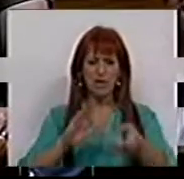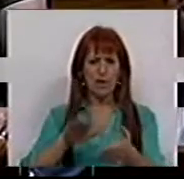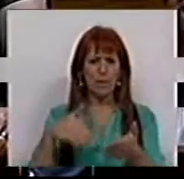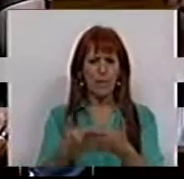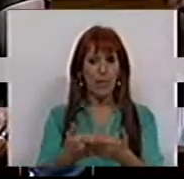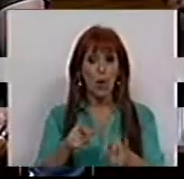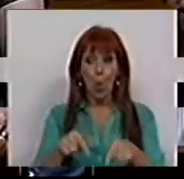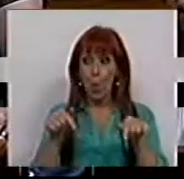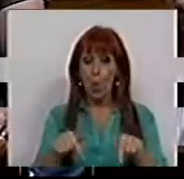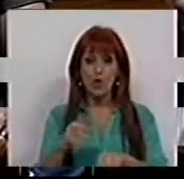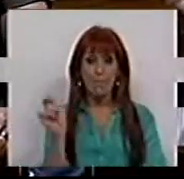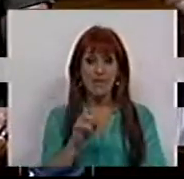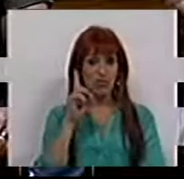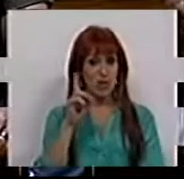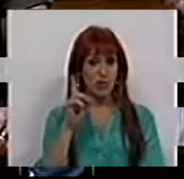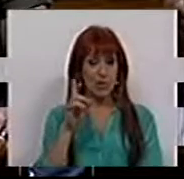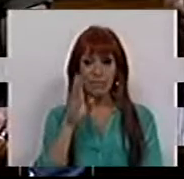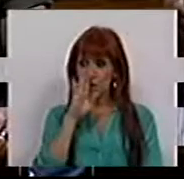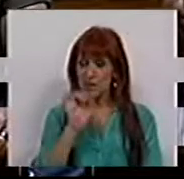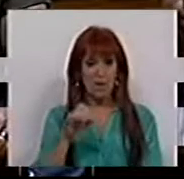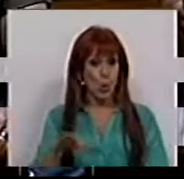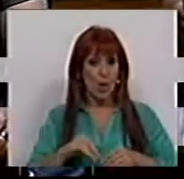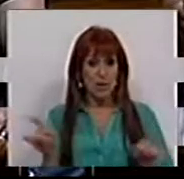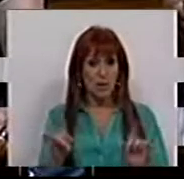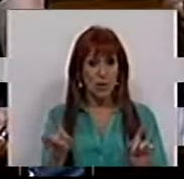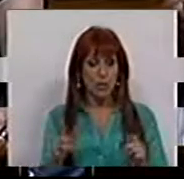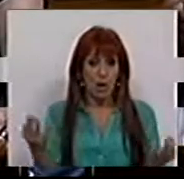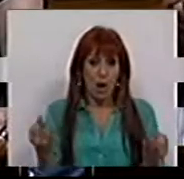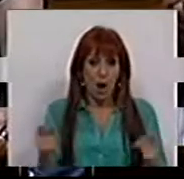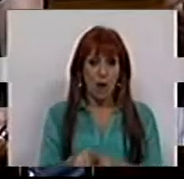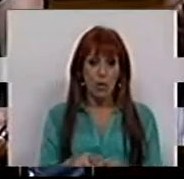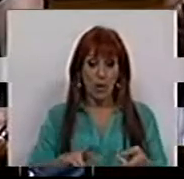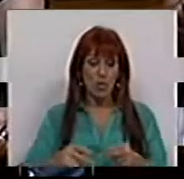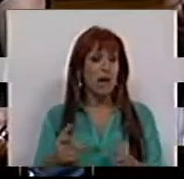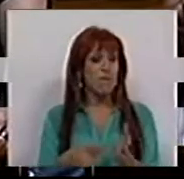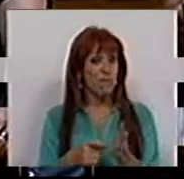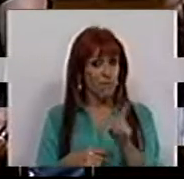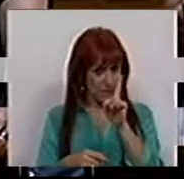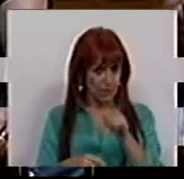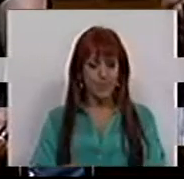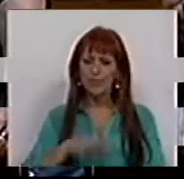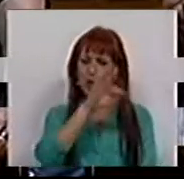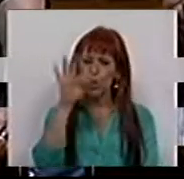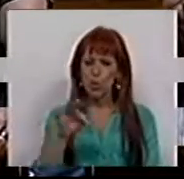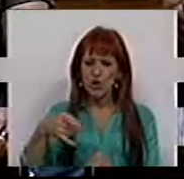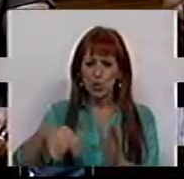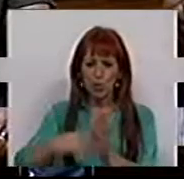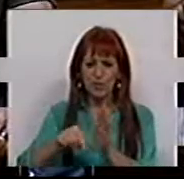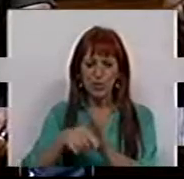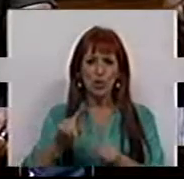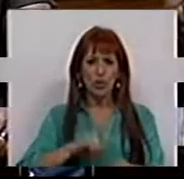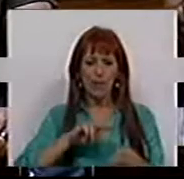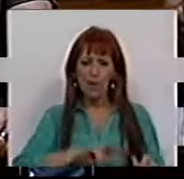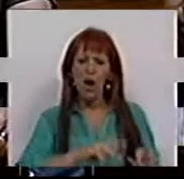candidatura, que é hoje de 6 meses. Isto não é aceitável, é evidentemente uma correção a fazer. 49º. O período